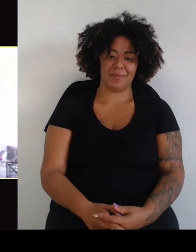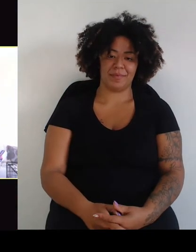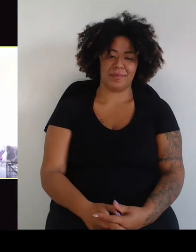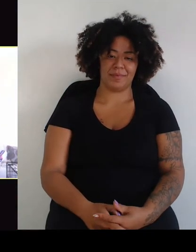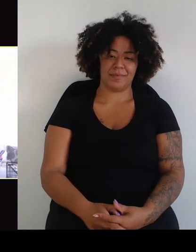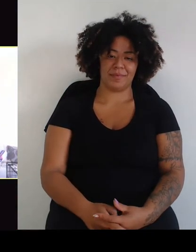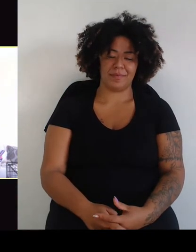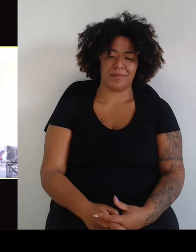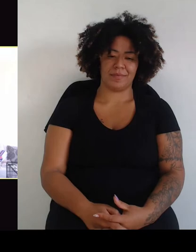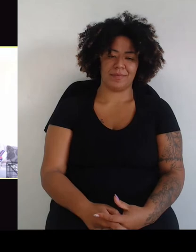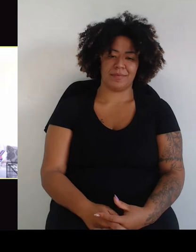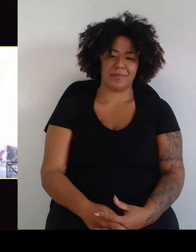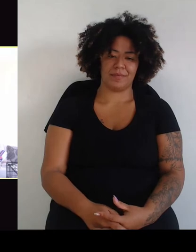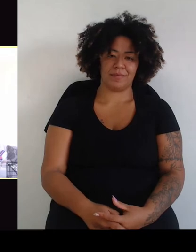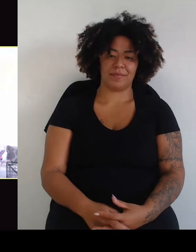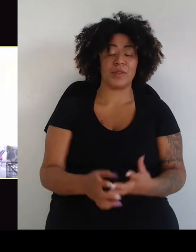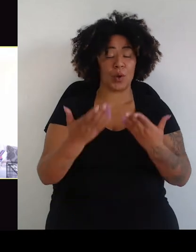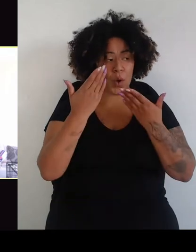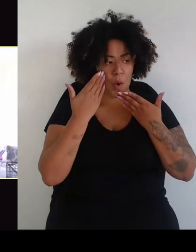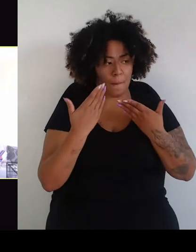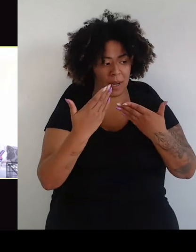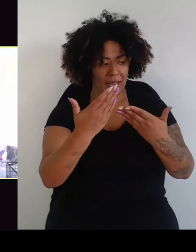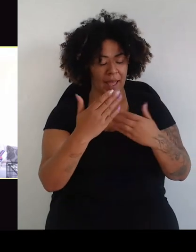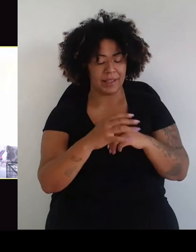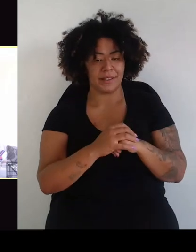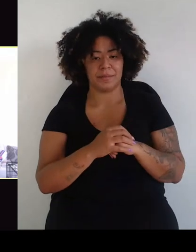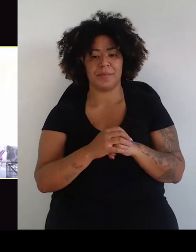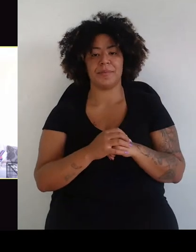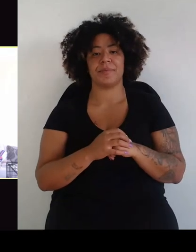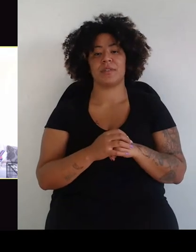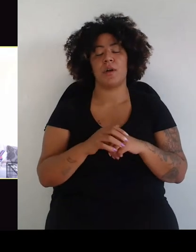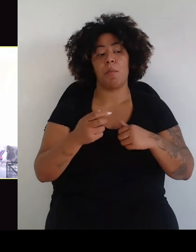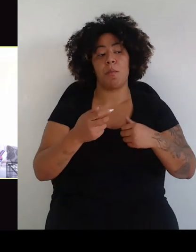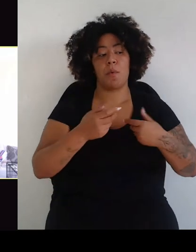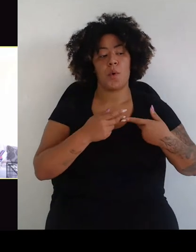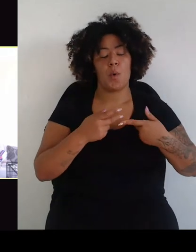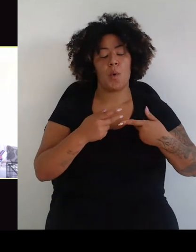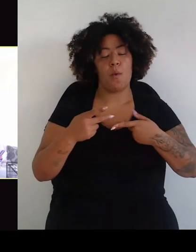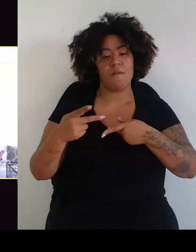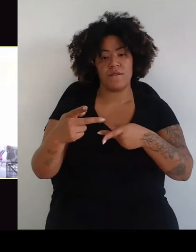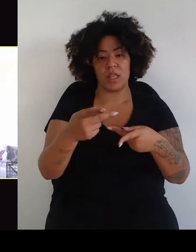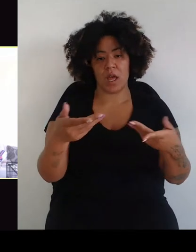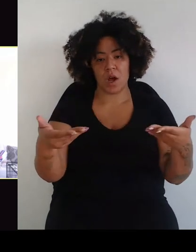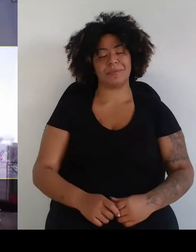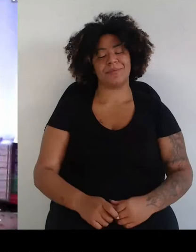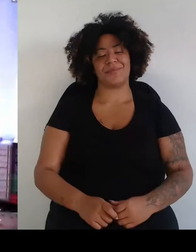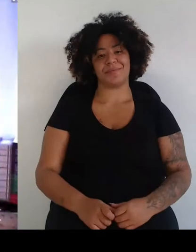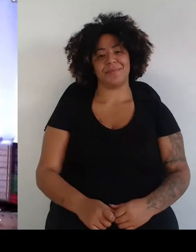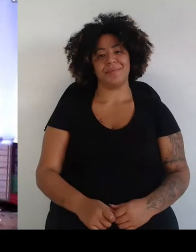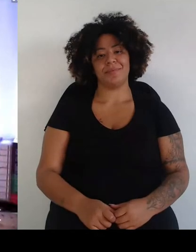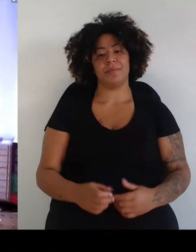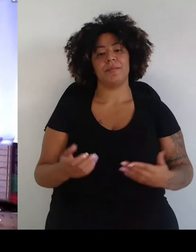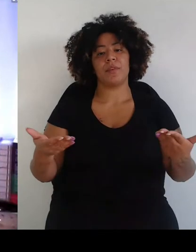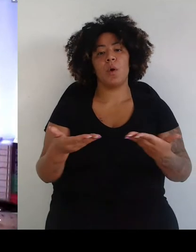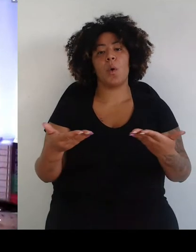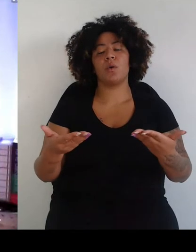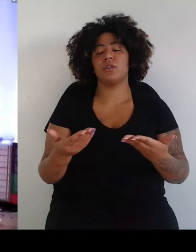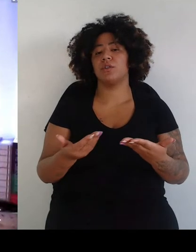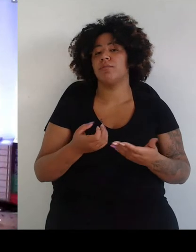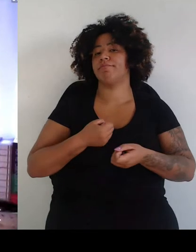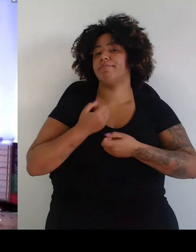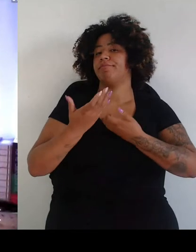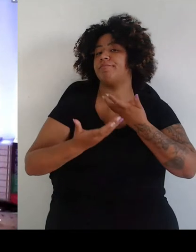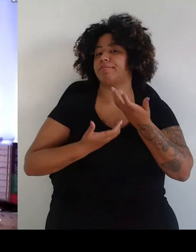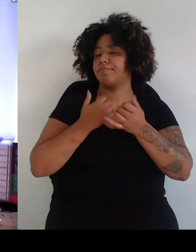muito obrigada muito obrigada por me convidarem hoje eu vou falar um pouco